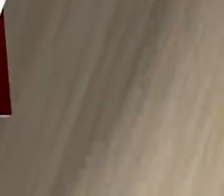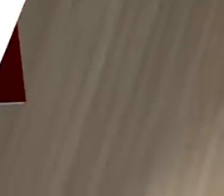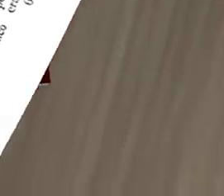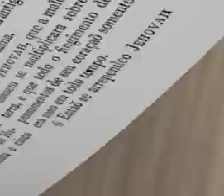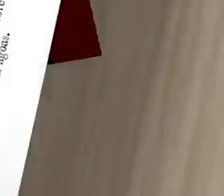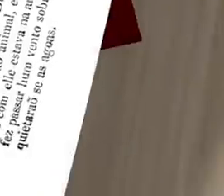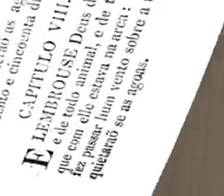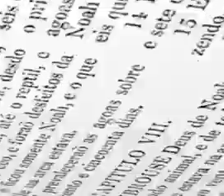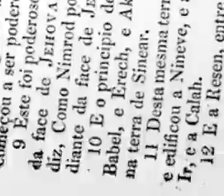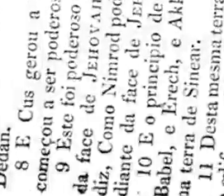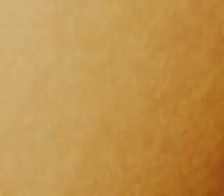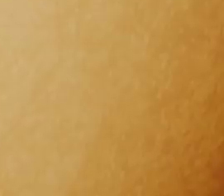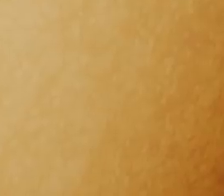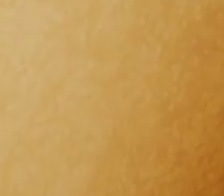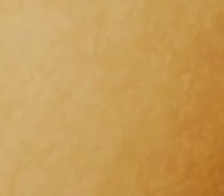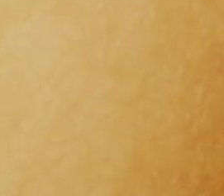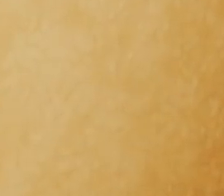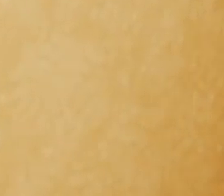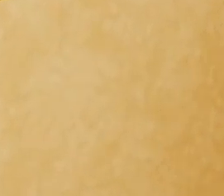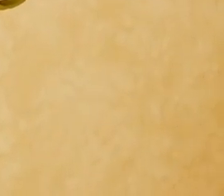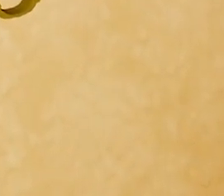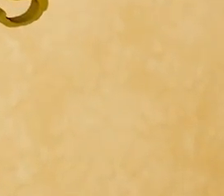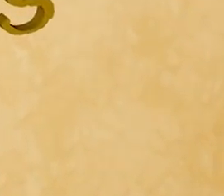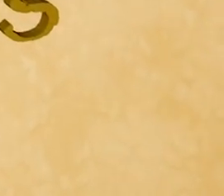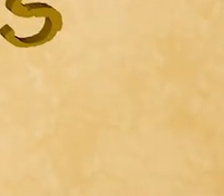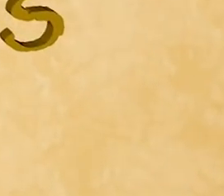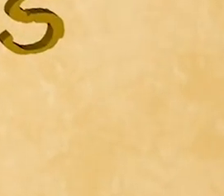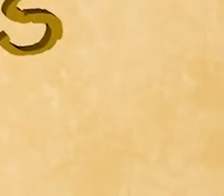A TV Web Manaim apresenta